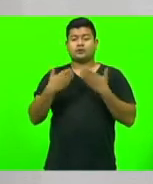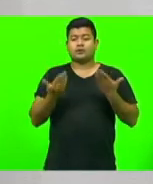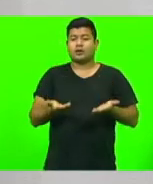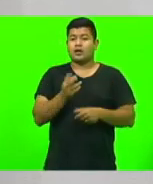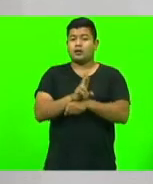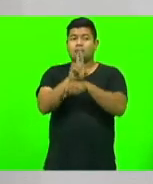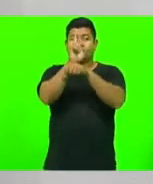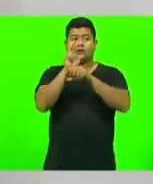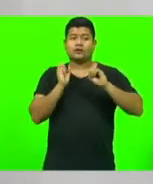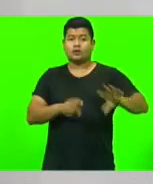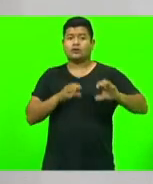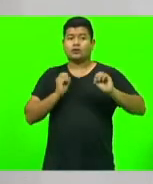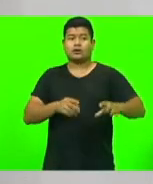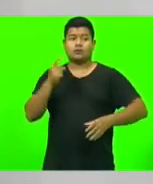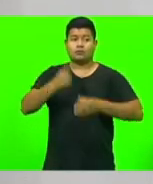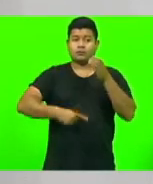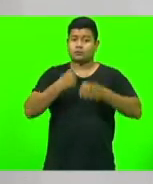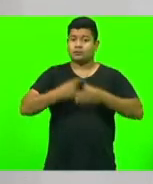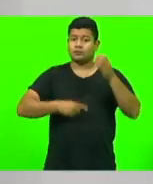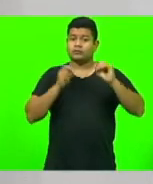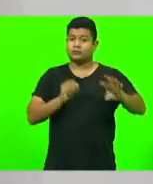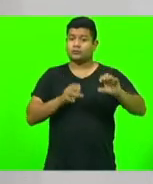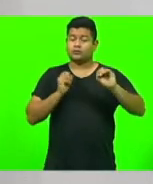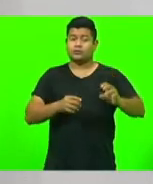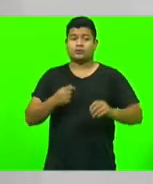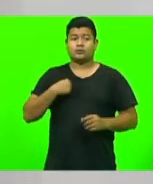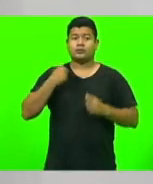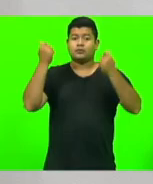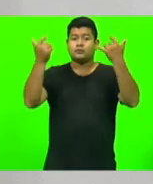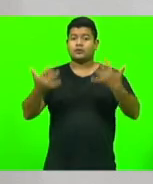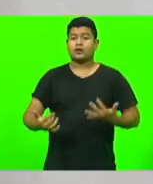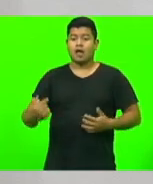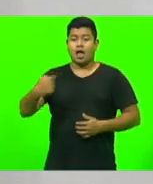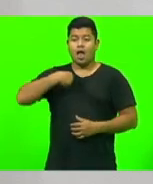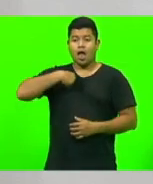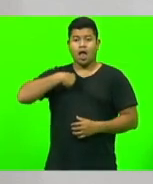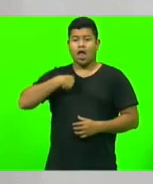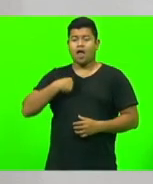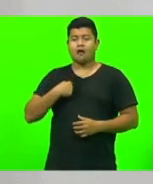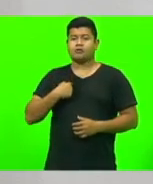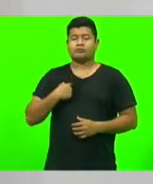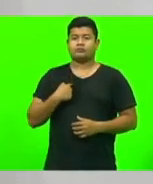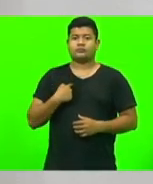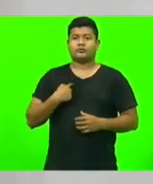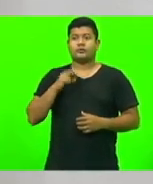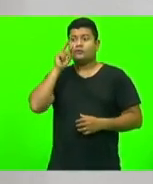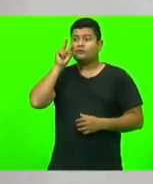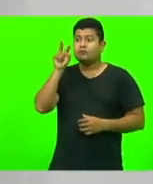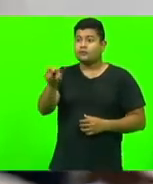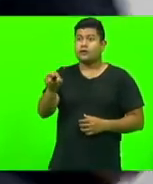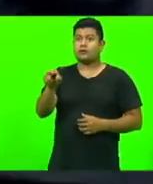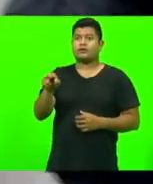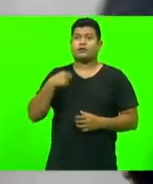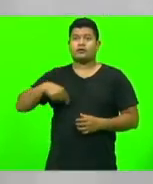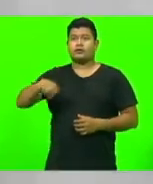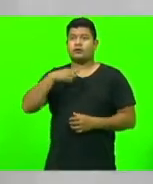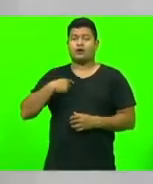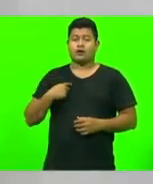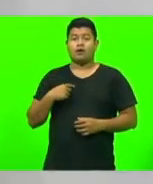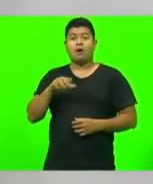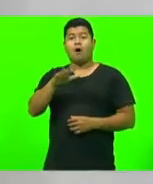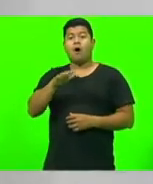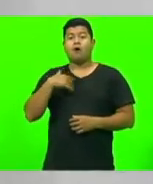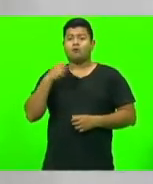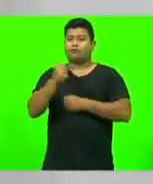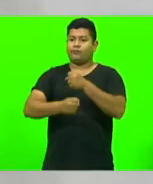Comissão de Educação, para dizer que eu não aguento mais olhar para isso e dizer que nós vamos passar mais